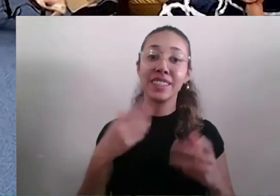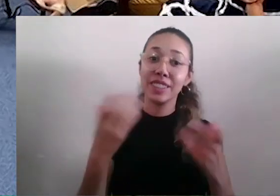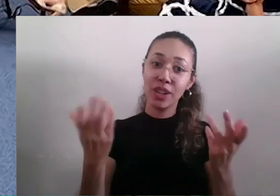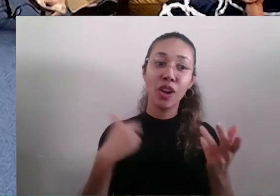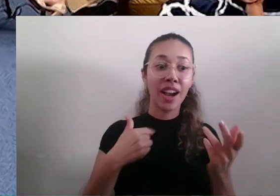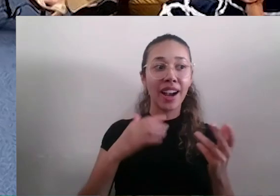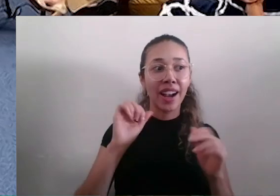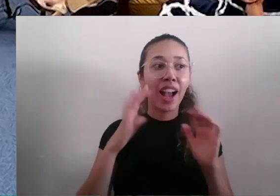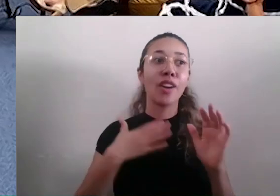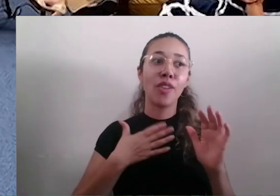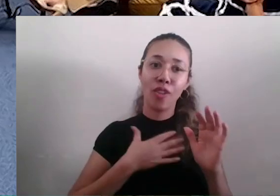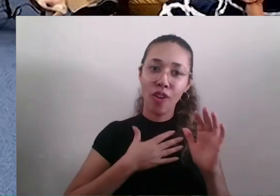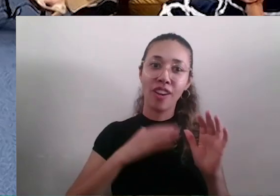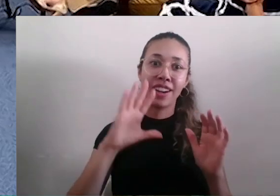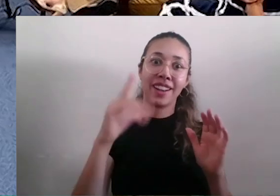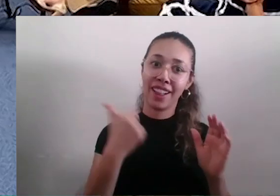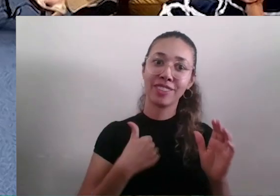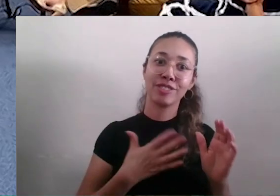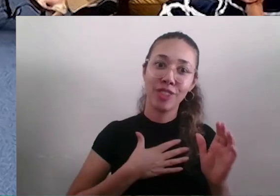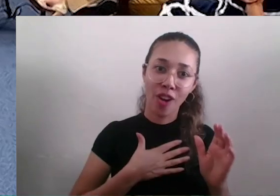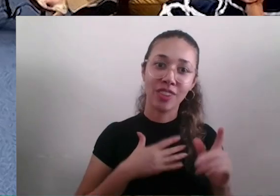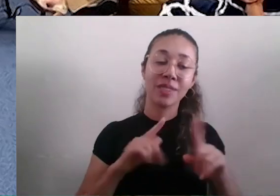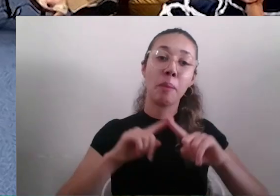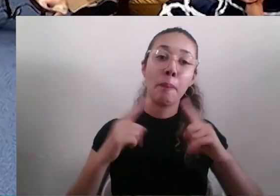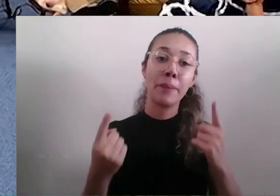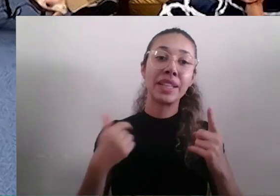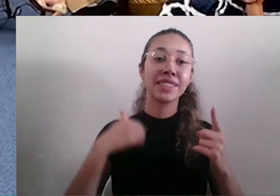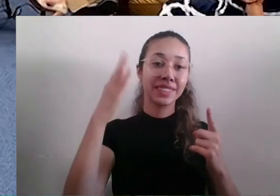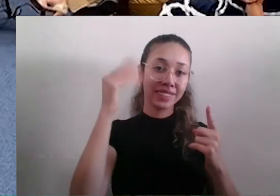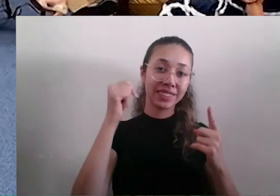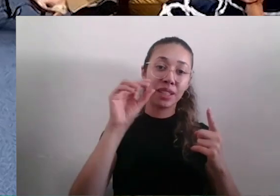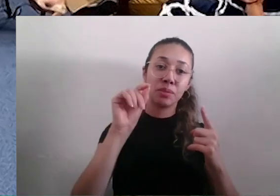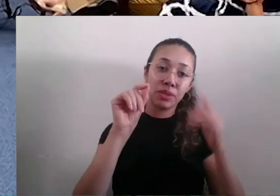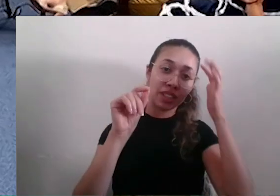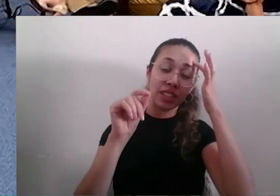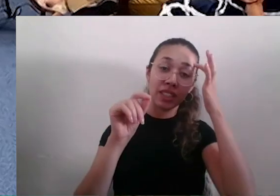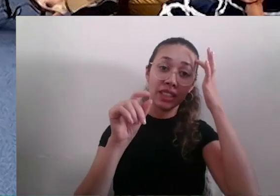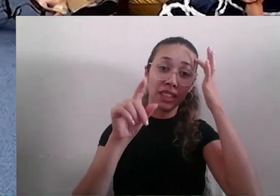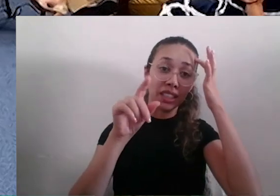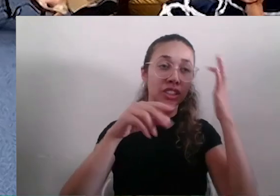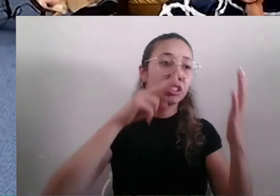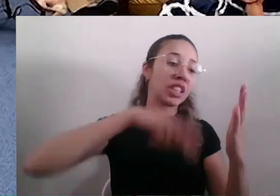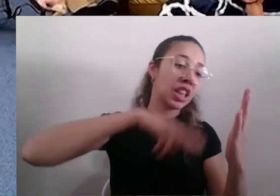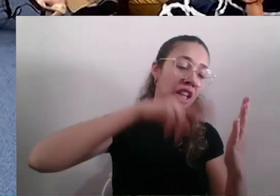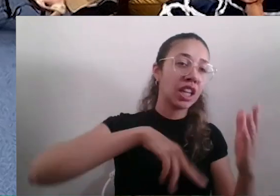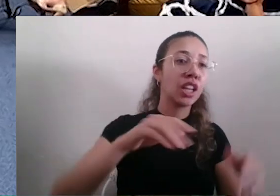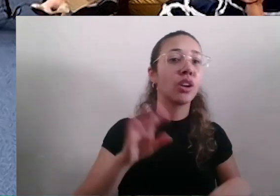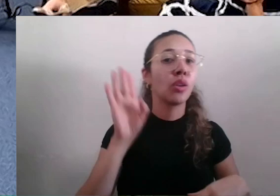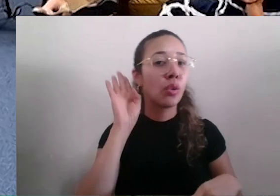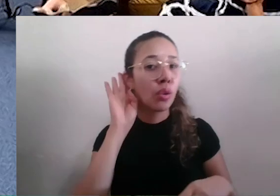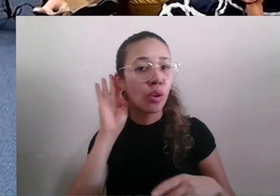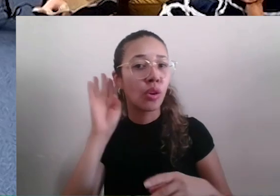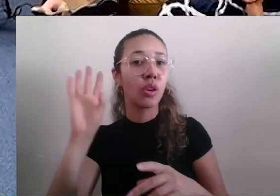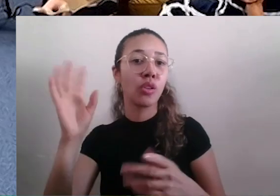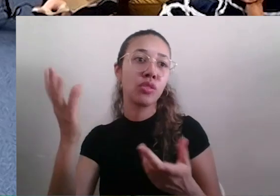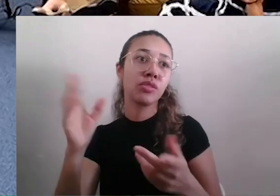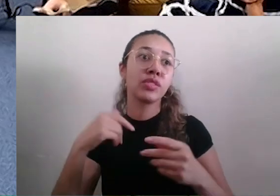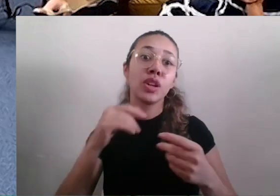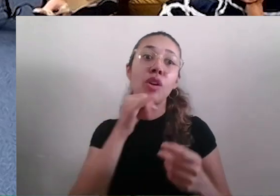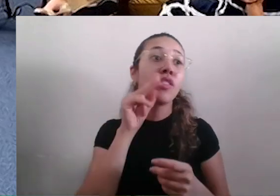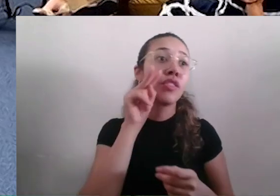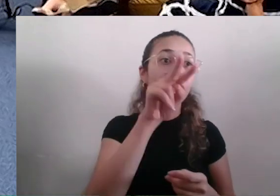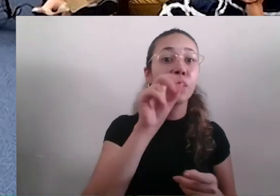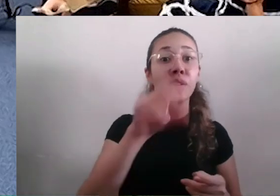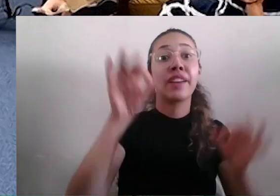eh mas a gente sabe que 99% do que a gente lê ouve e vê não é a realidade é uma